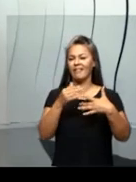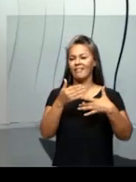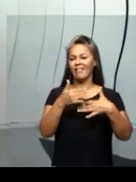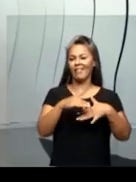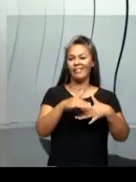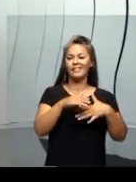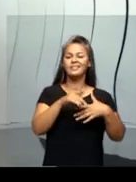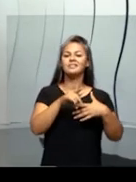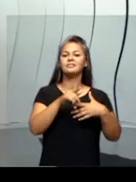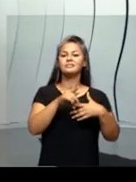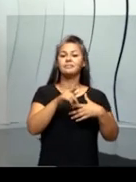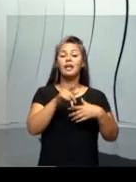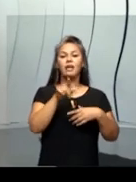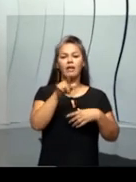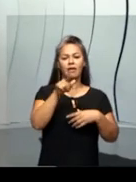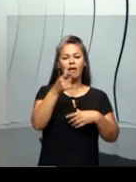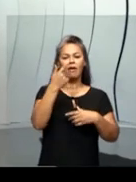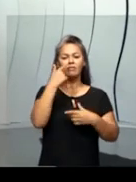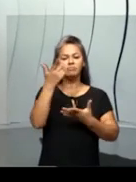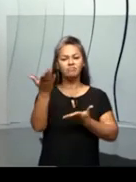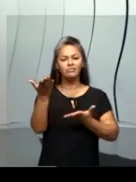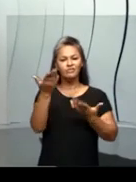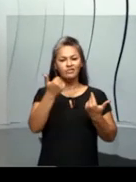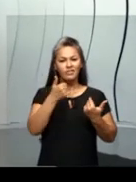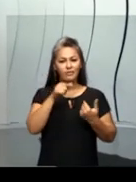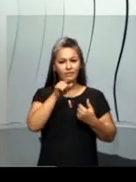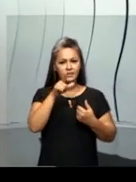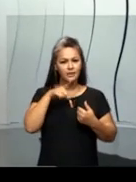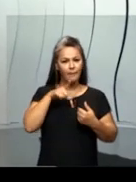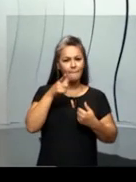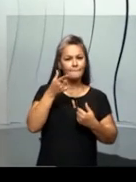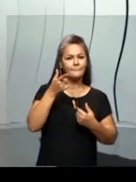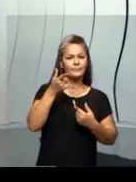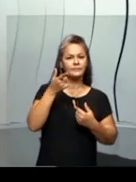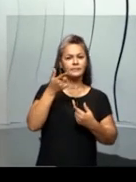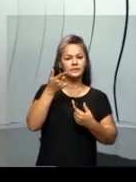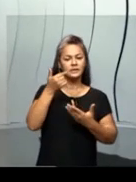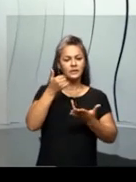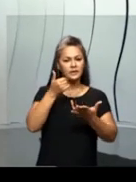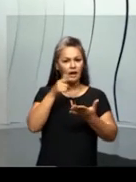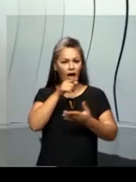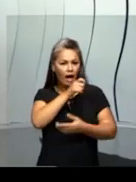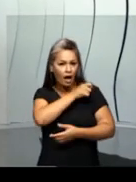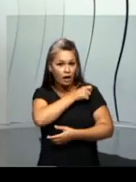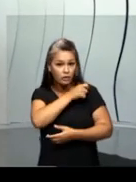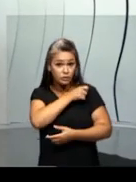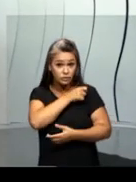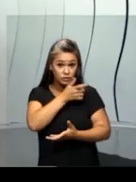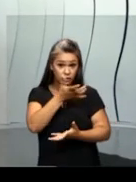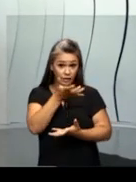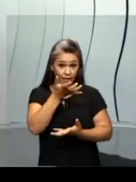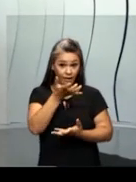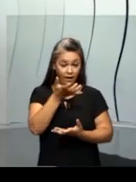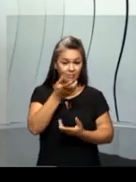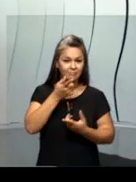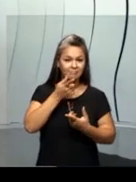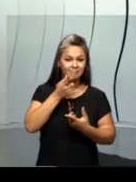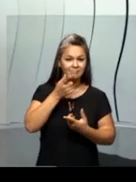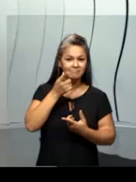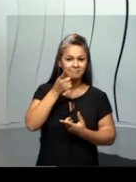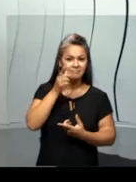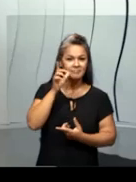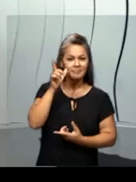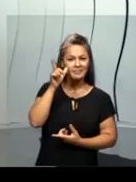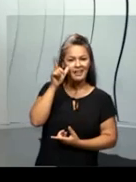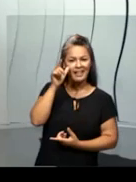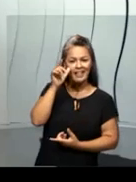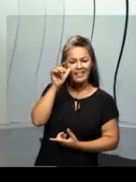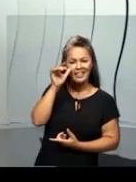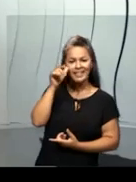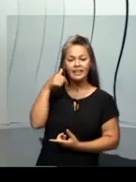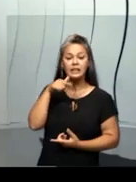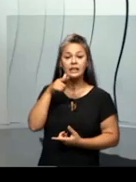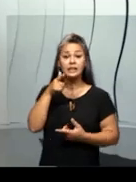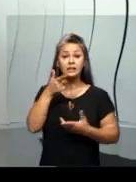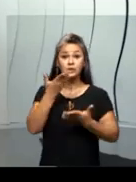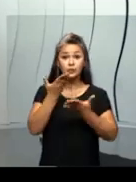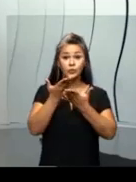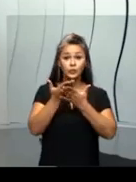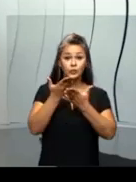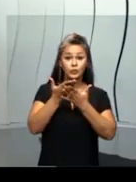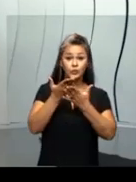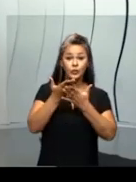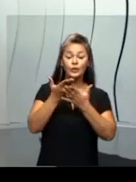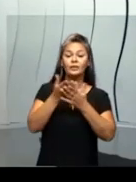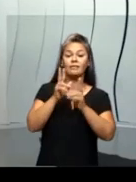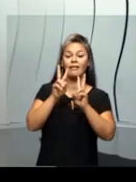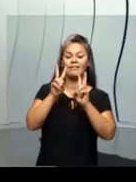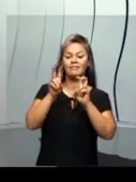você, aluno, que vai começar os preparativos para o Enem, ou você que já está estudando já para o Enem, convido hoje para mais uma